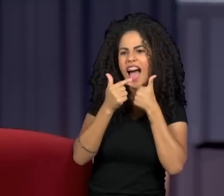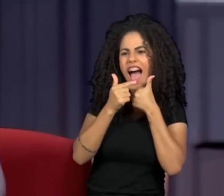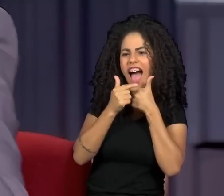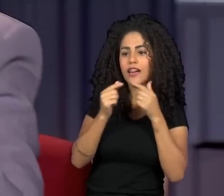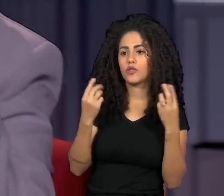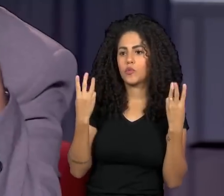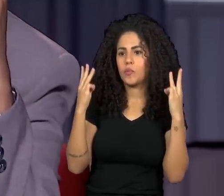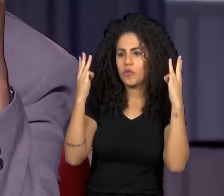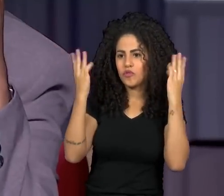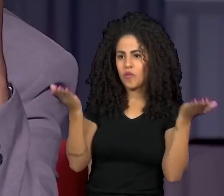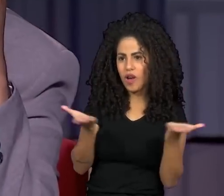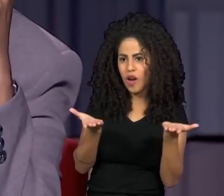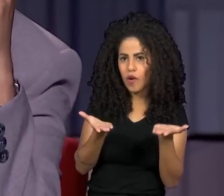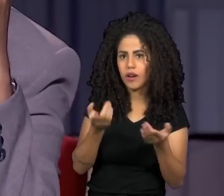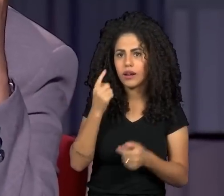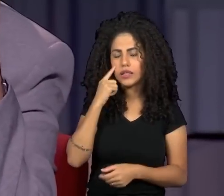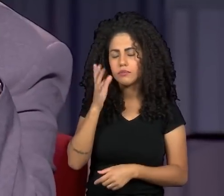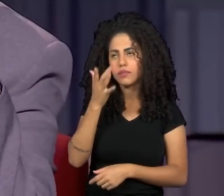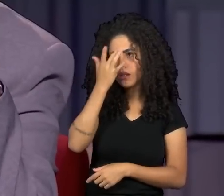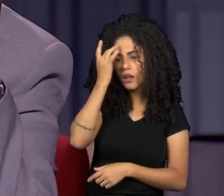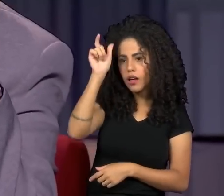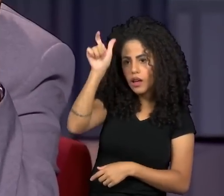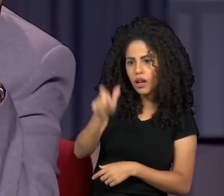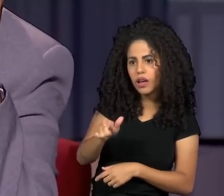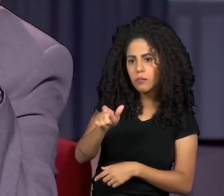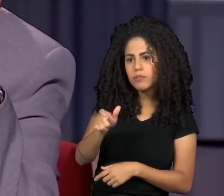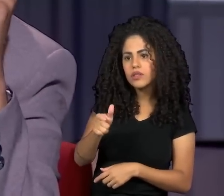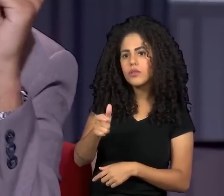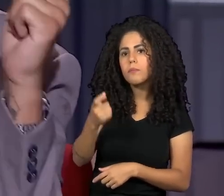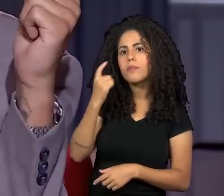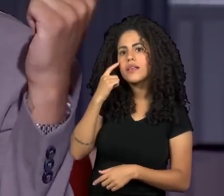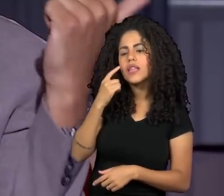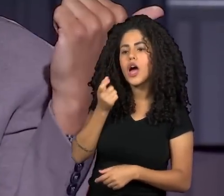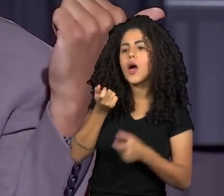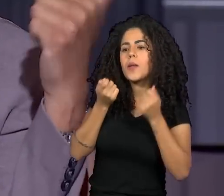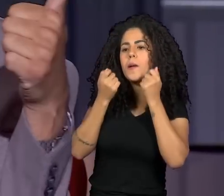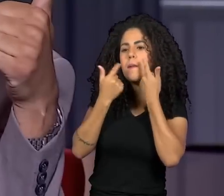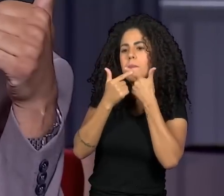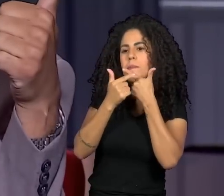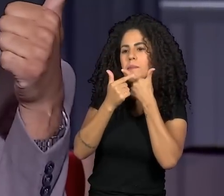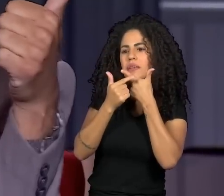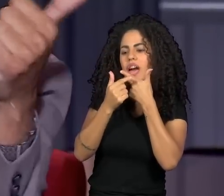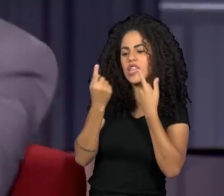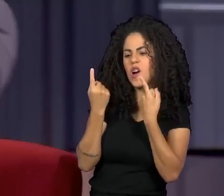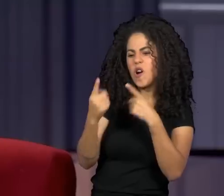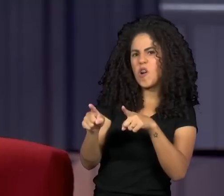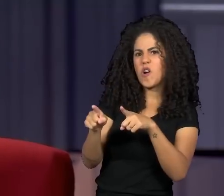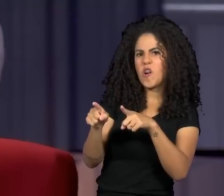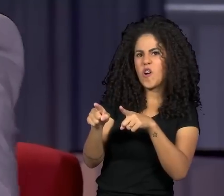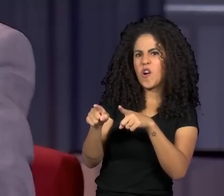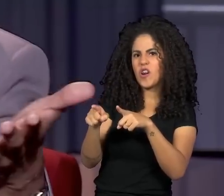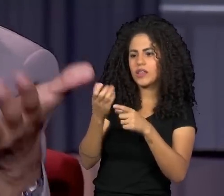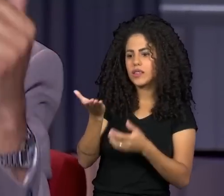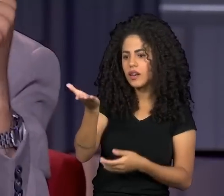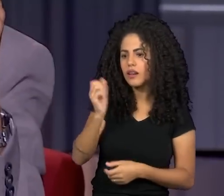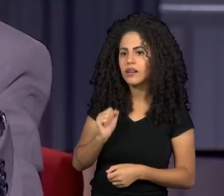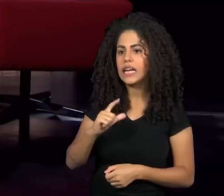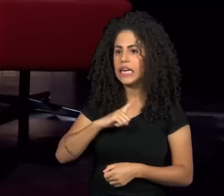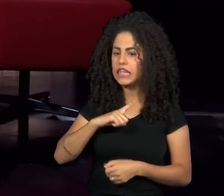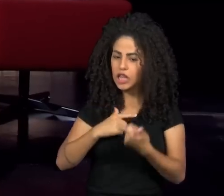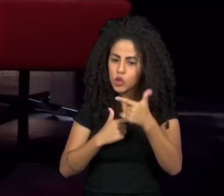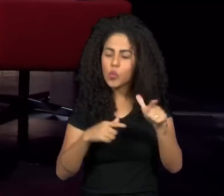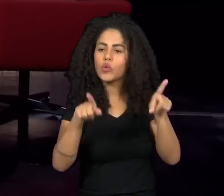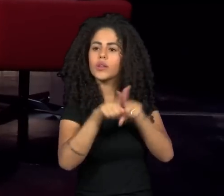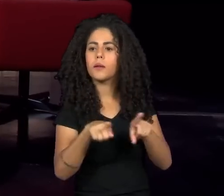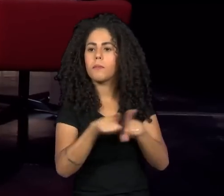A galera fica muito nessa, né? Acha que o comediante é um jukebox. Você faz uma piada contra alguém que ela não gosta, ela fala, faz do outro. E tem. Eu